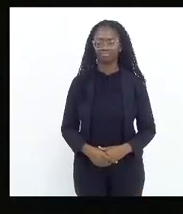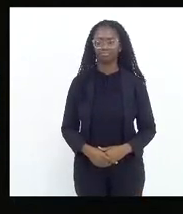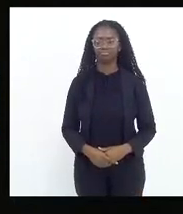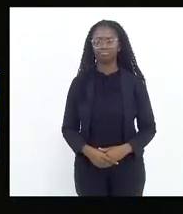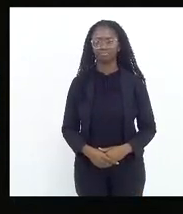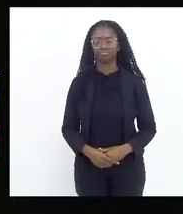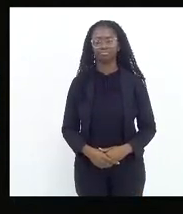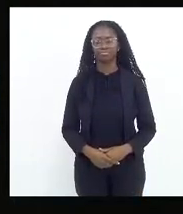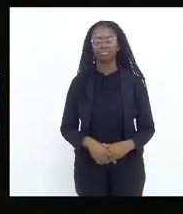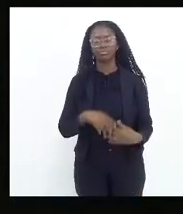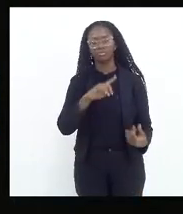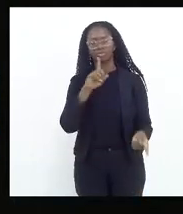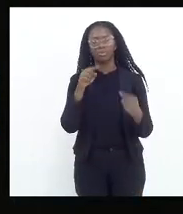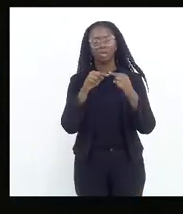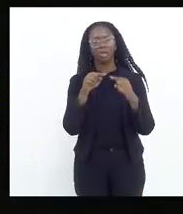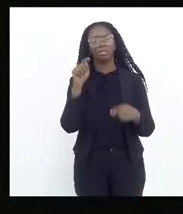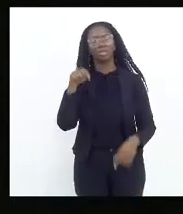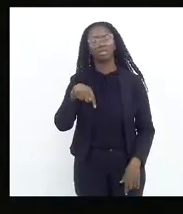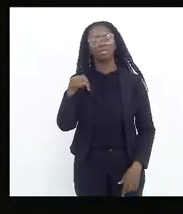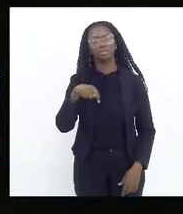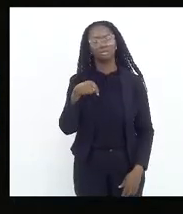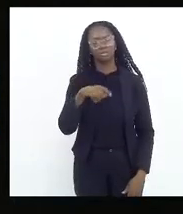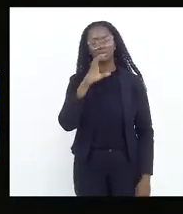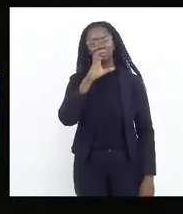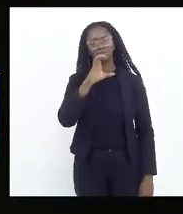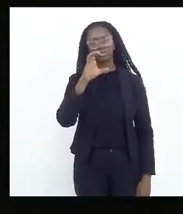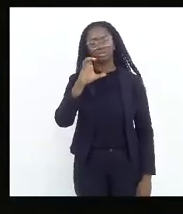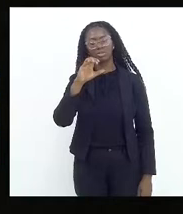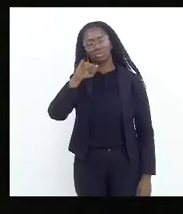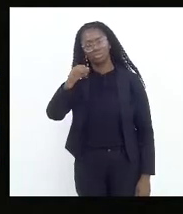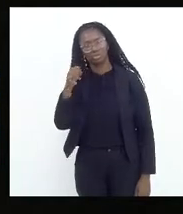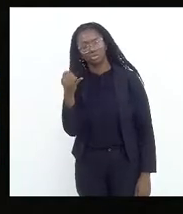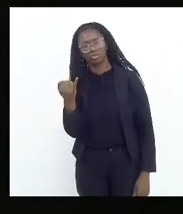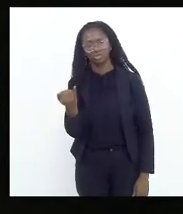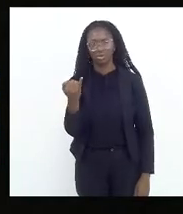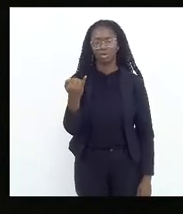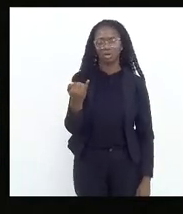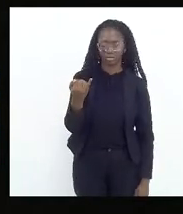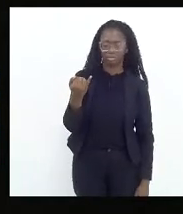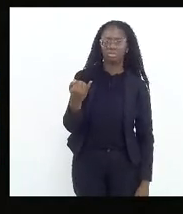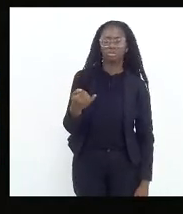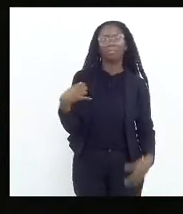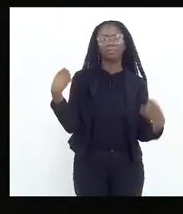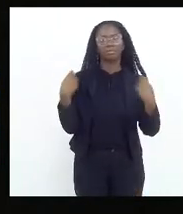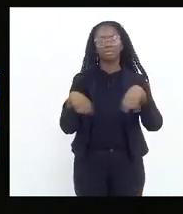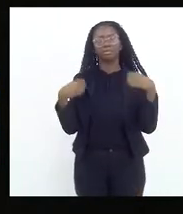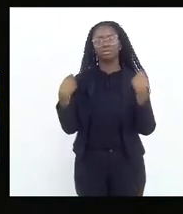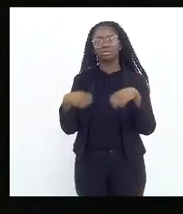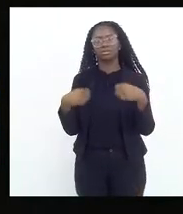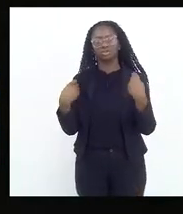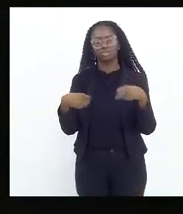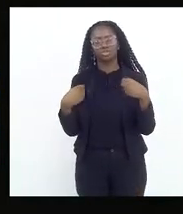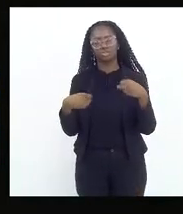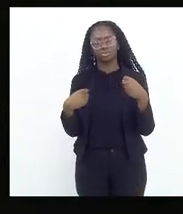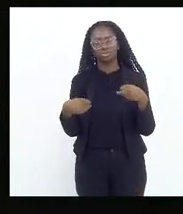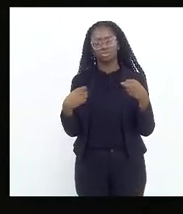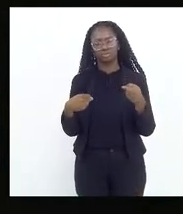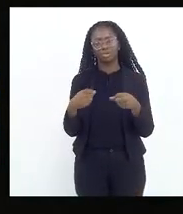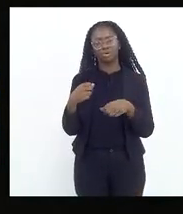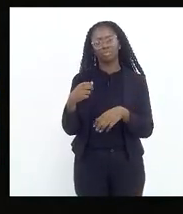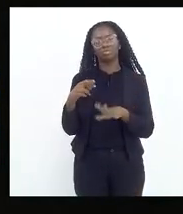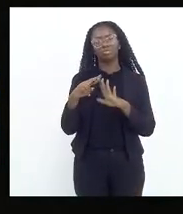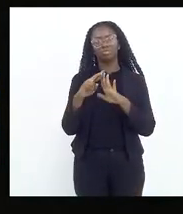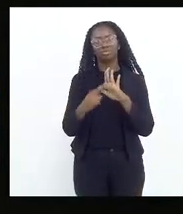mediante os protocolos aqui da Comissão de Constituição e Justiça, né, teve a necessidade e o